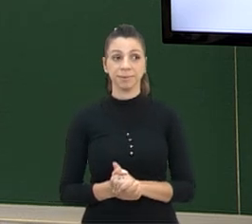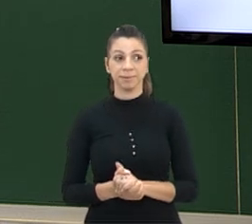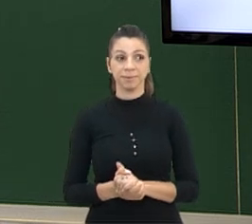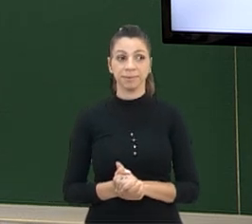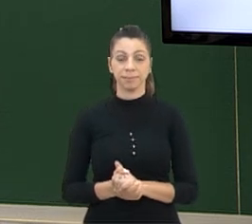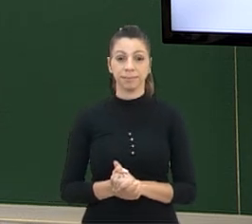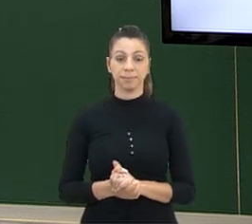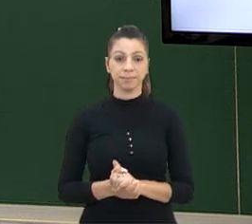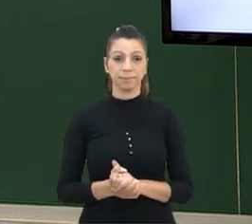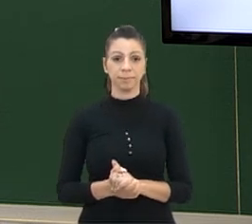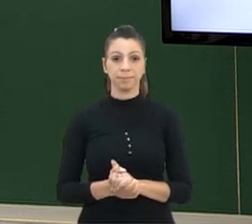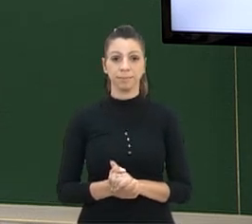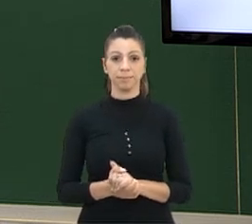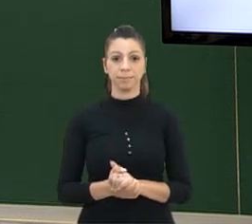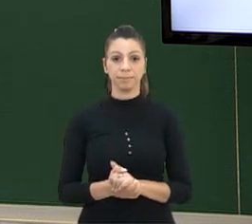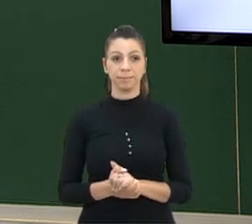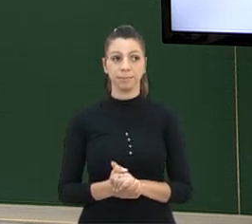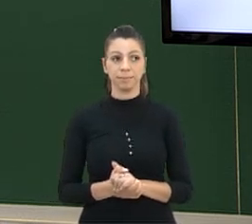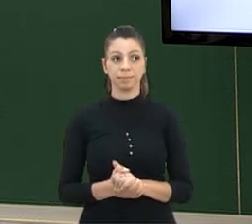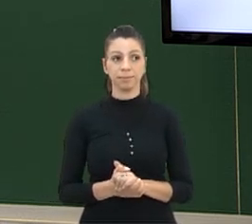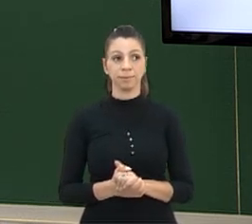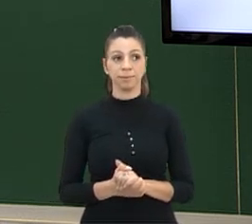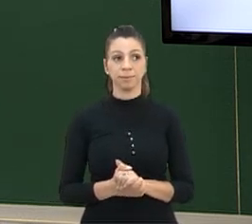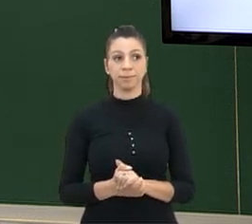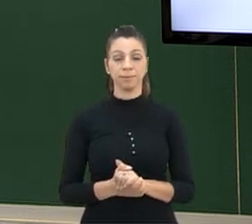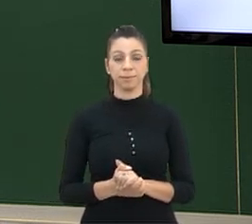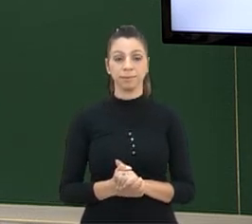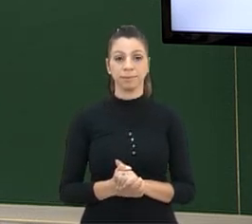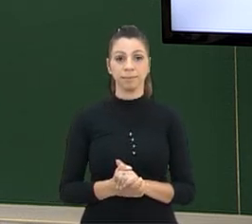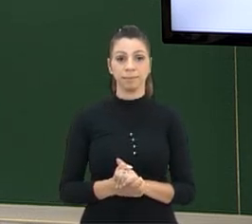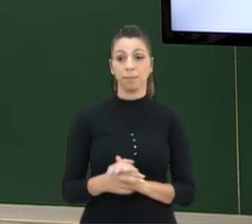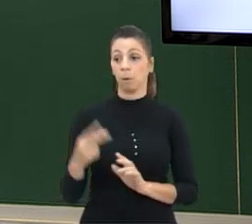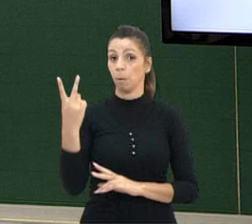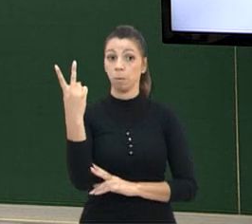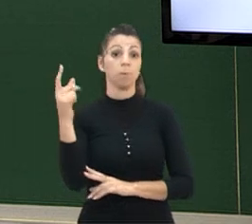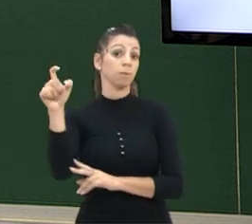X aqui e x aqui, eu tenho 2x.